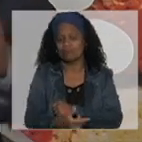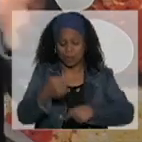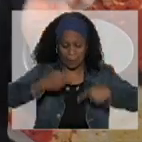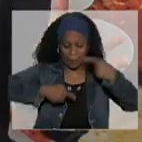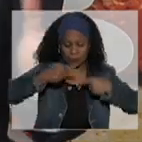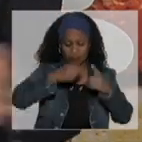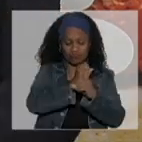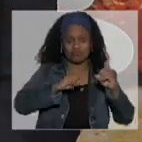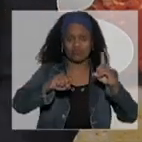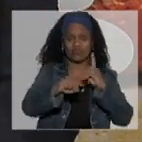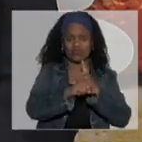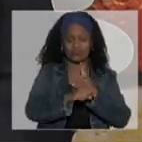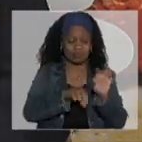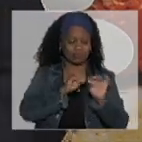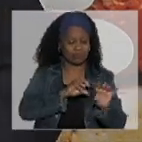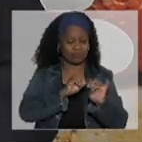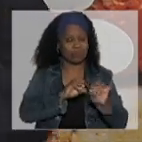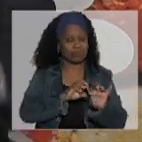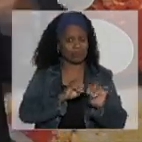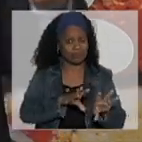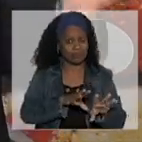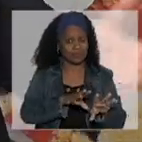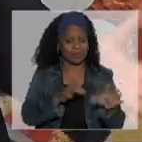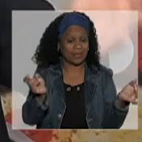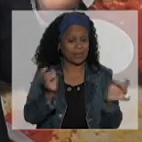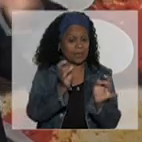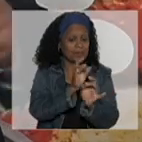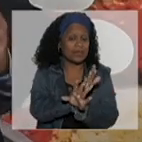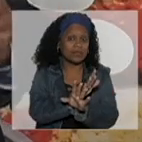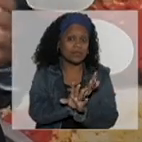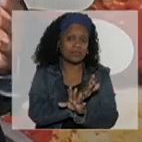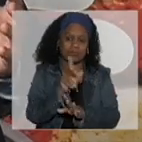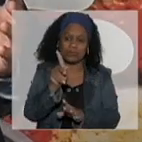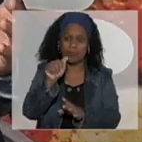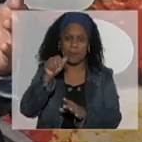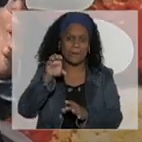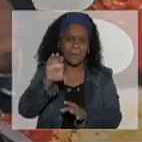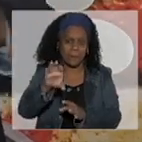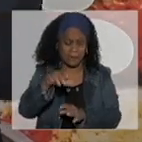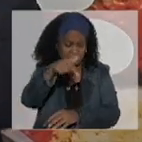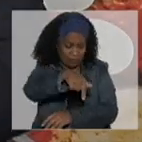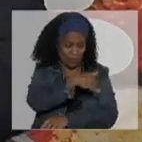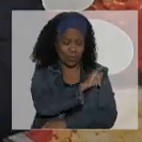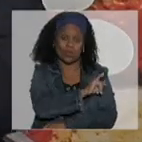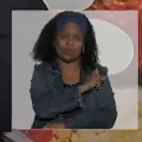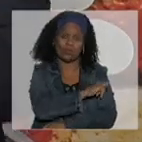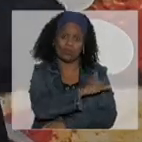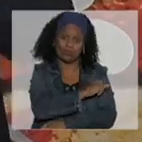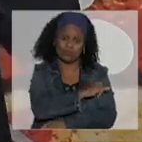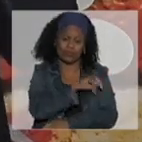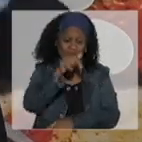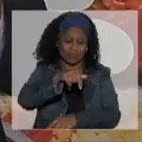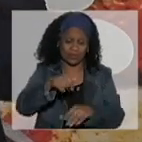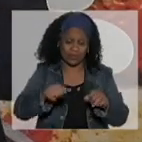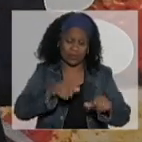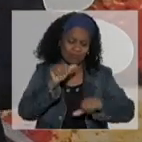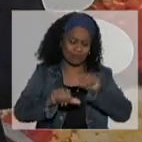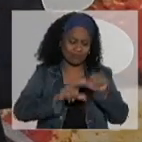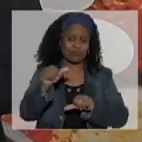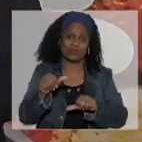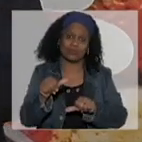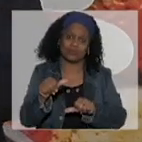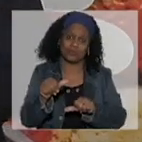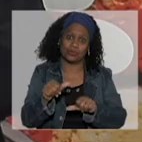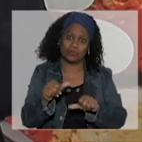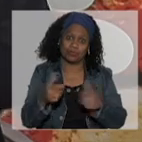despesas em políticas sociais na educação desmontando o seu parque universidade estadual então no rio de janeiro esse quadro nacional que